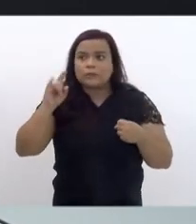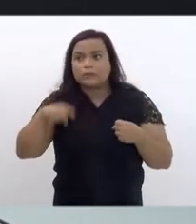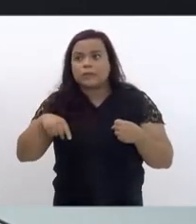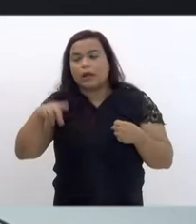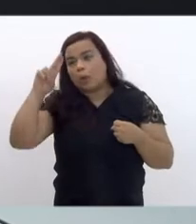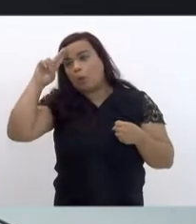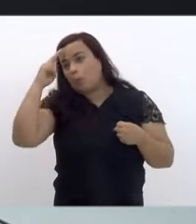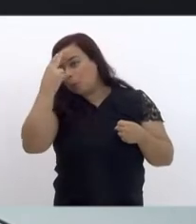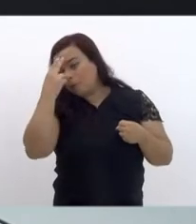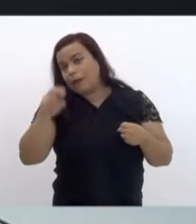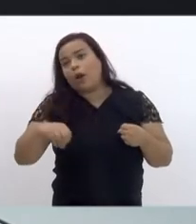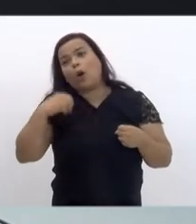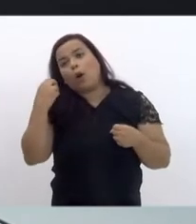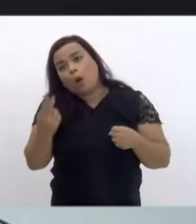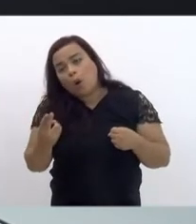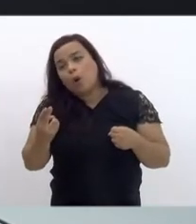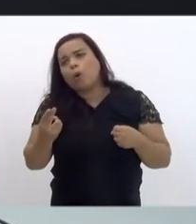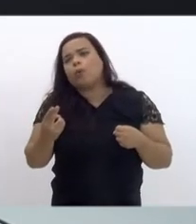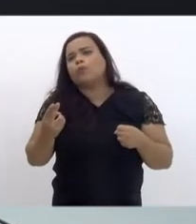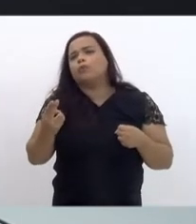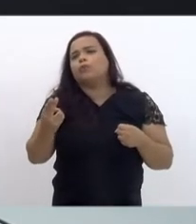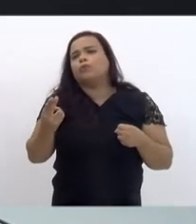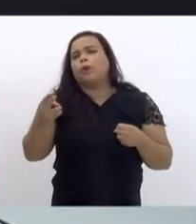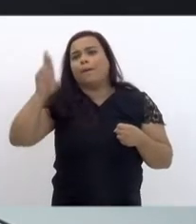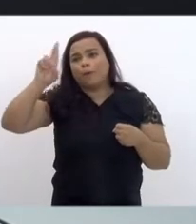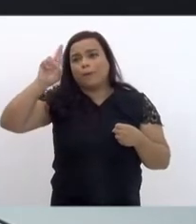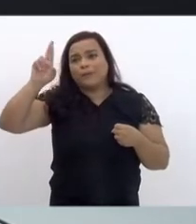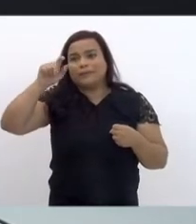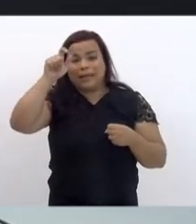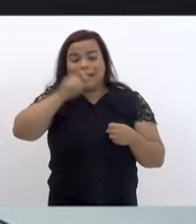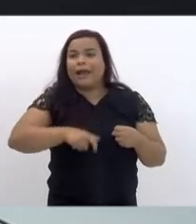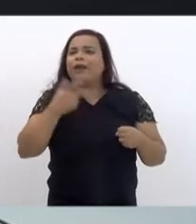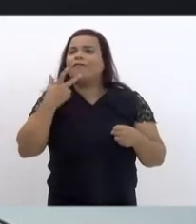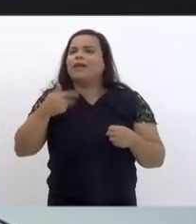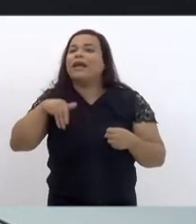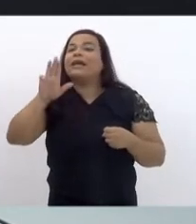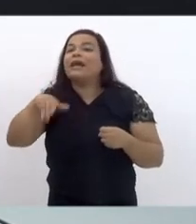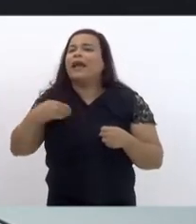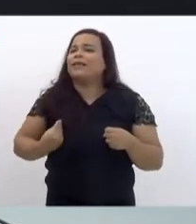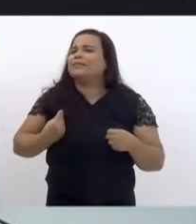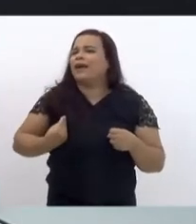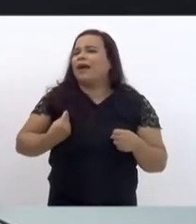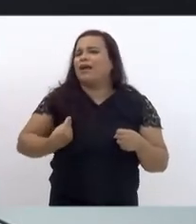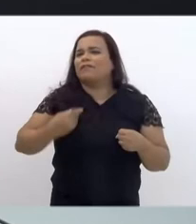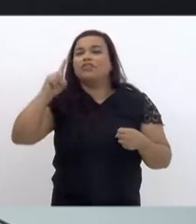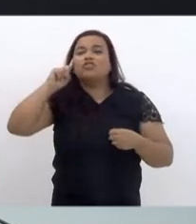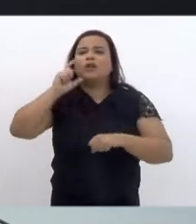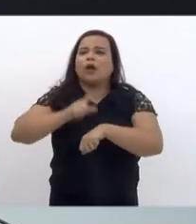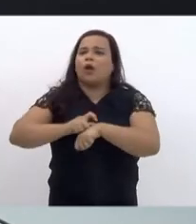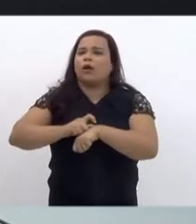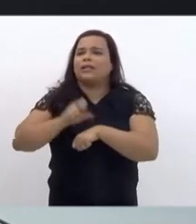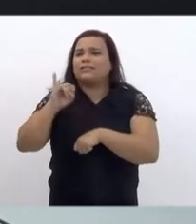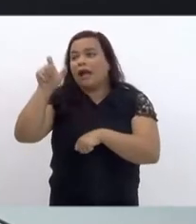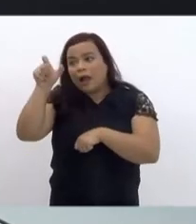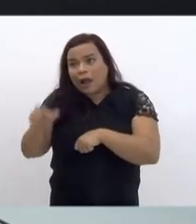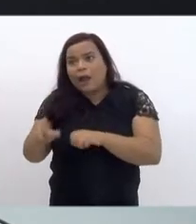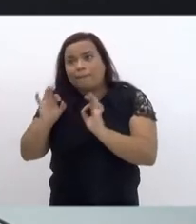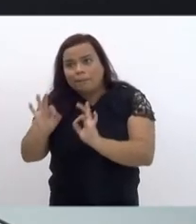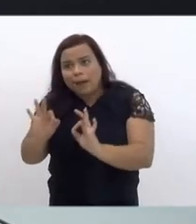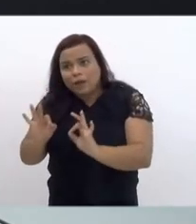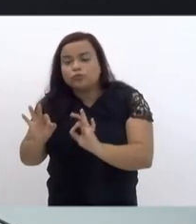proprietário. E esse proprietário é que tem que dizer quem estava no veículo aquele dia, aquela hora.